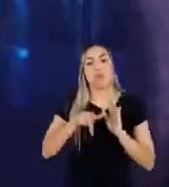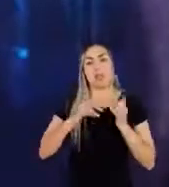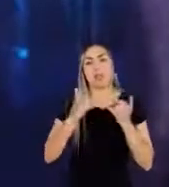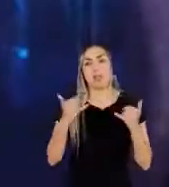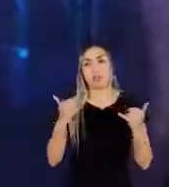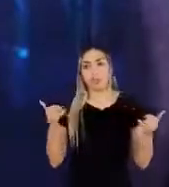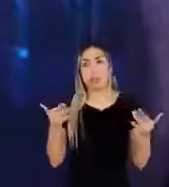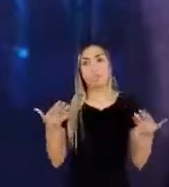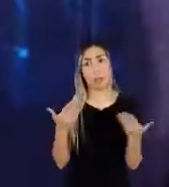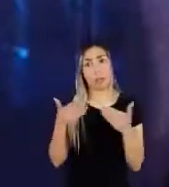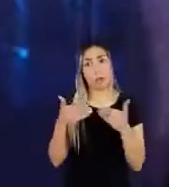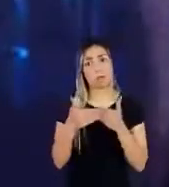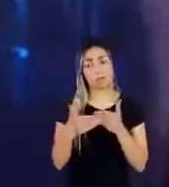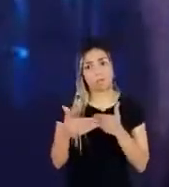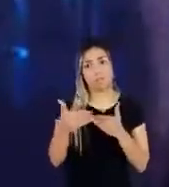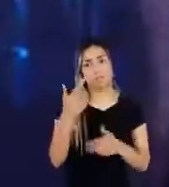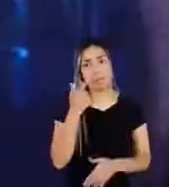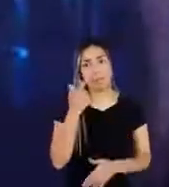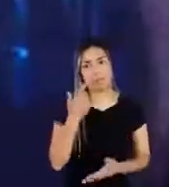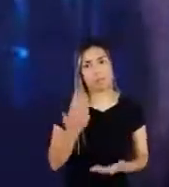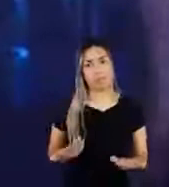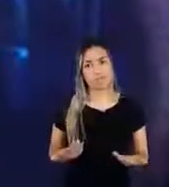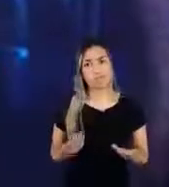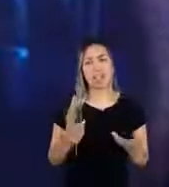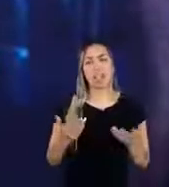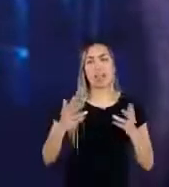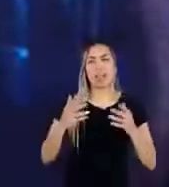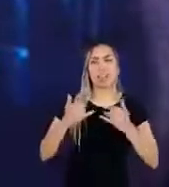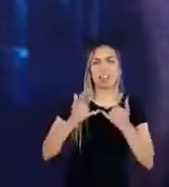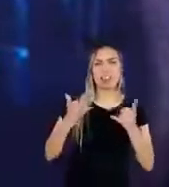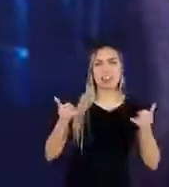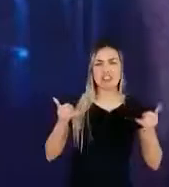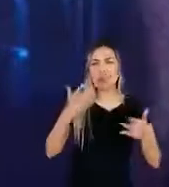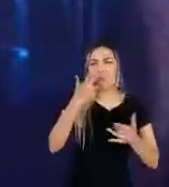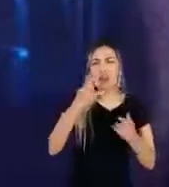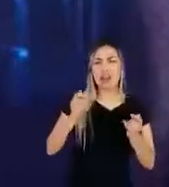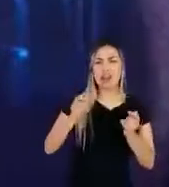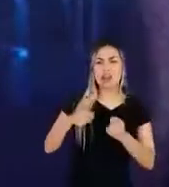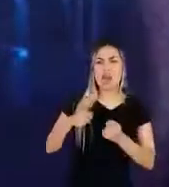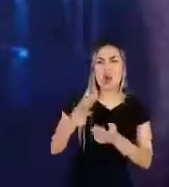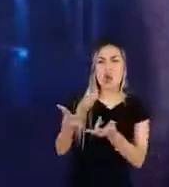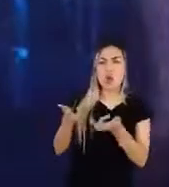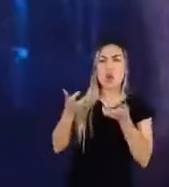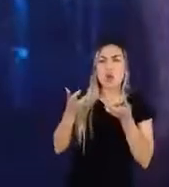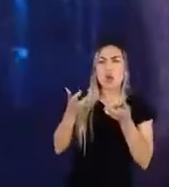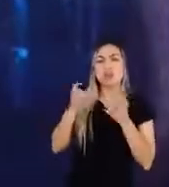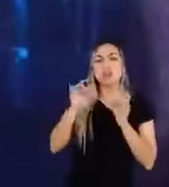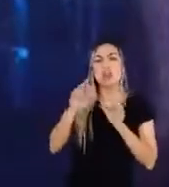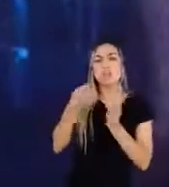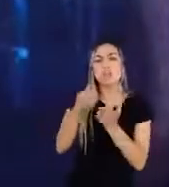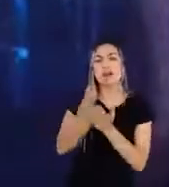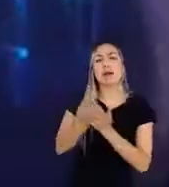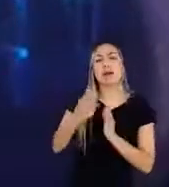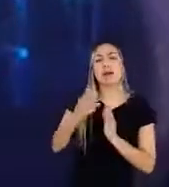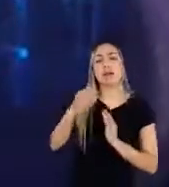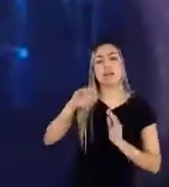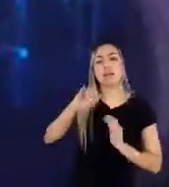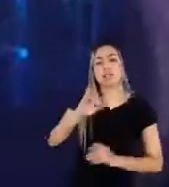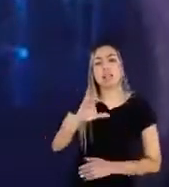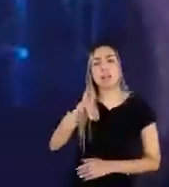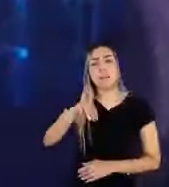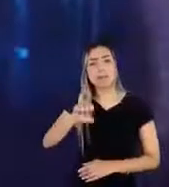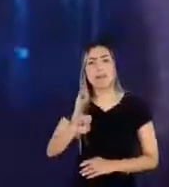enfrentar. A energia não pode ser tratada como uma tarifa especial, pagando o mesmo ICMS que paga avião ou que paga